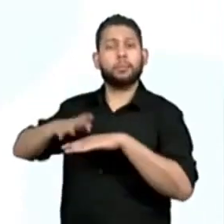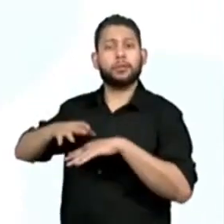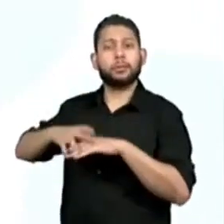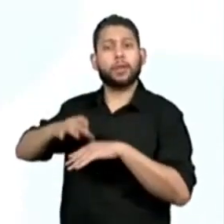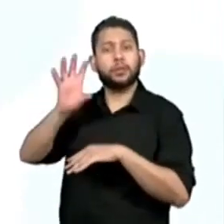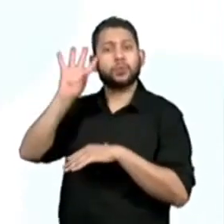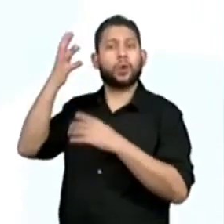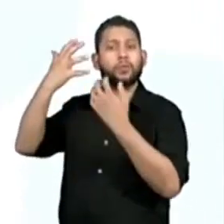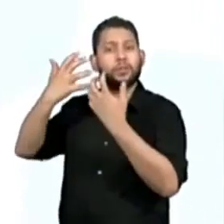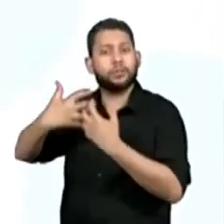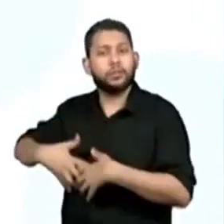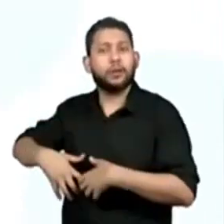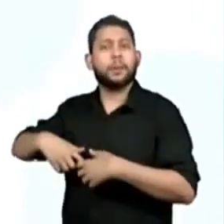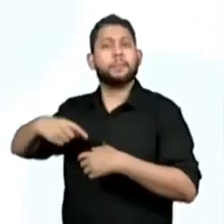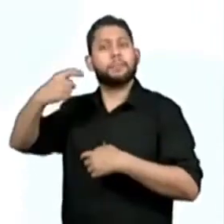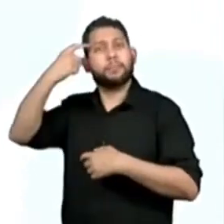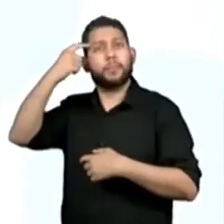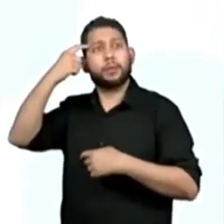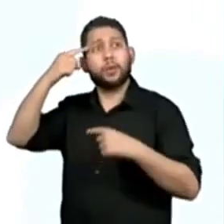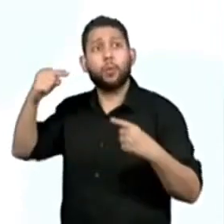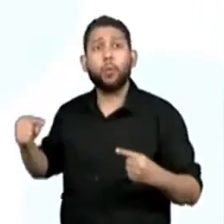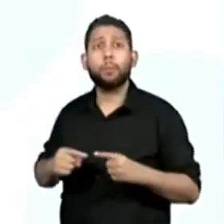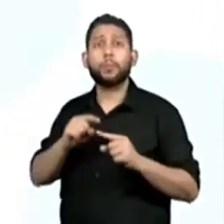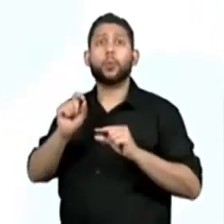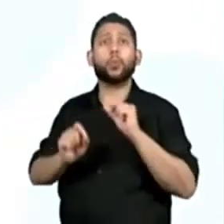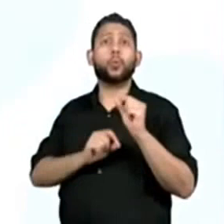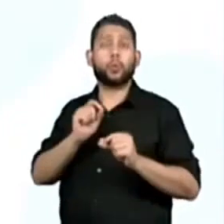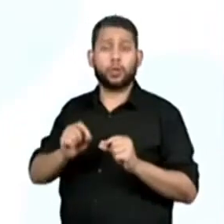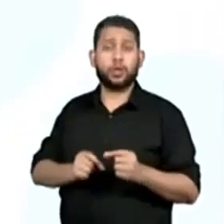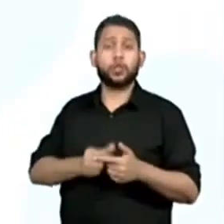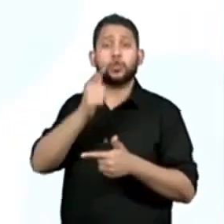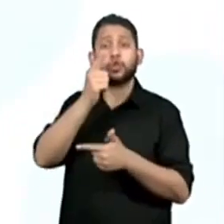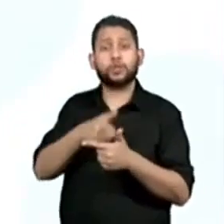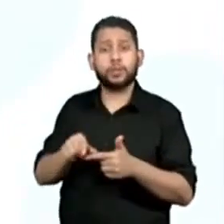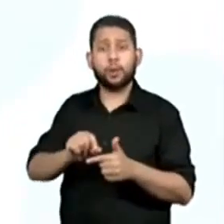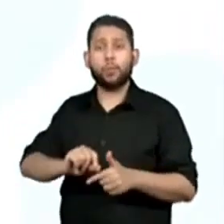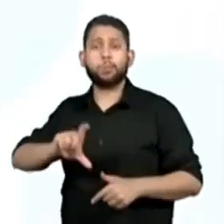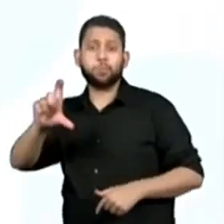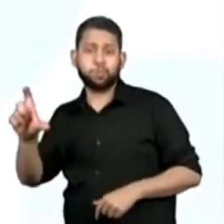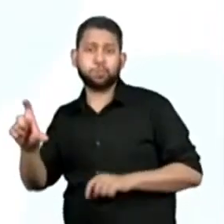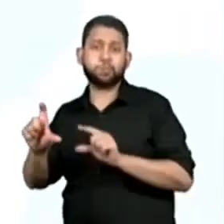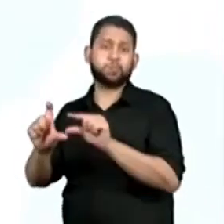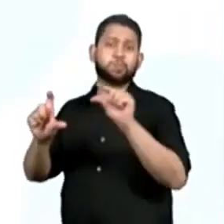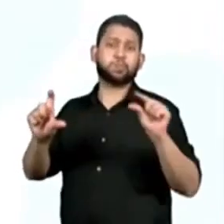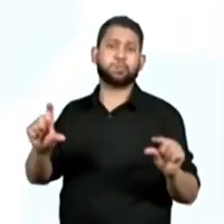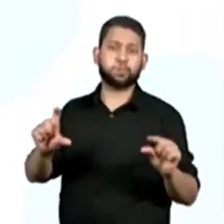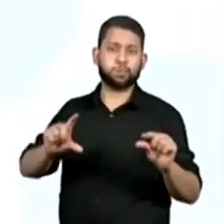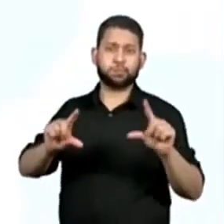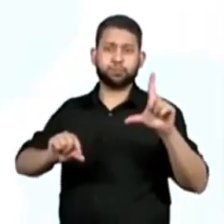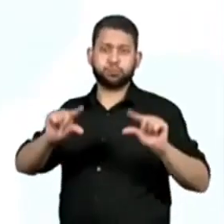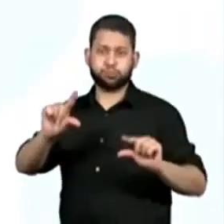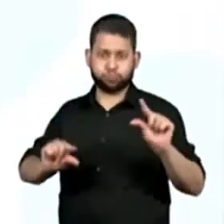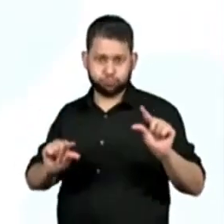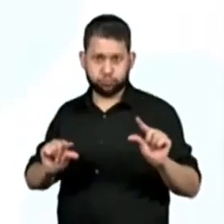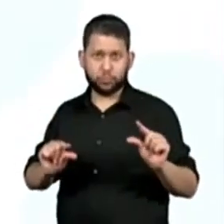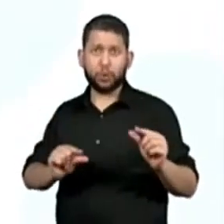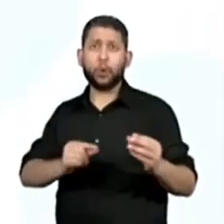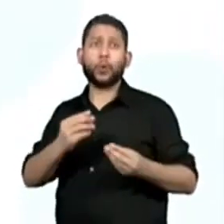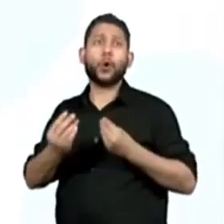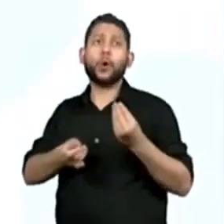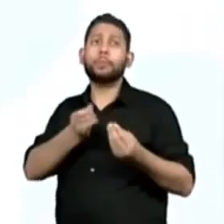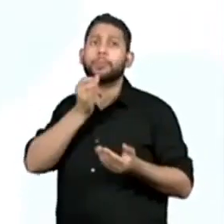situações-problema envolvendo a partilha de uma quantidade em duas partes desiguais Como